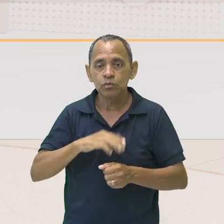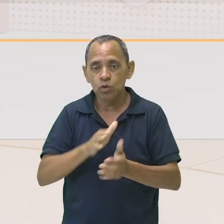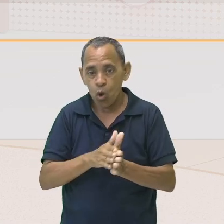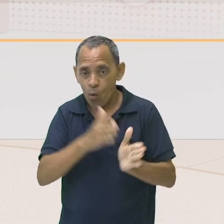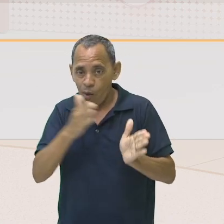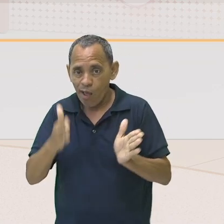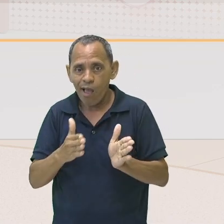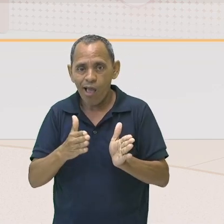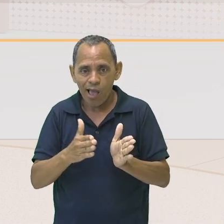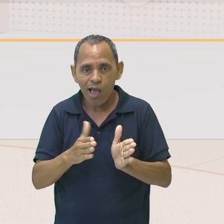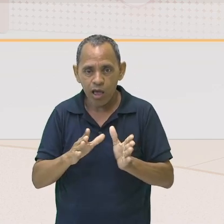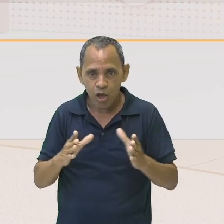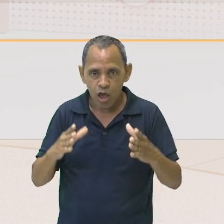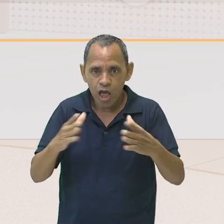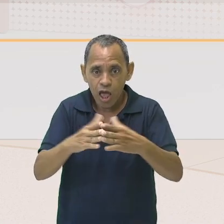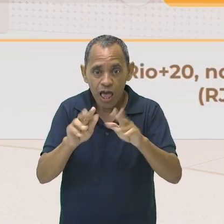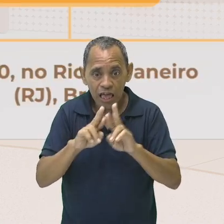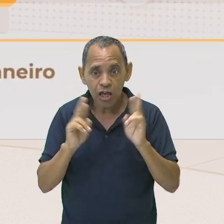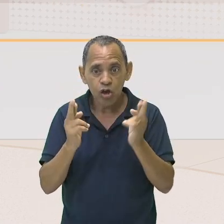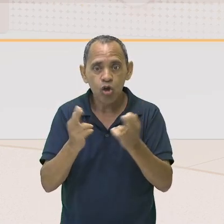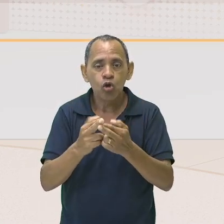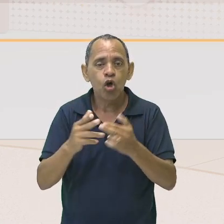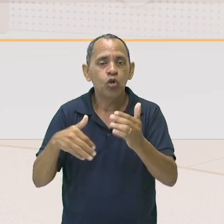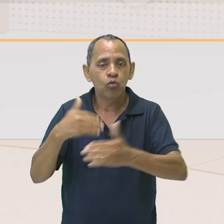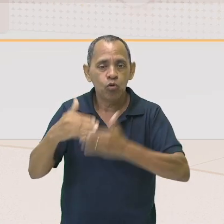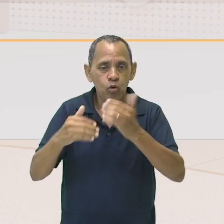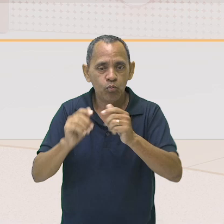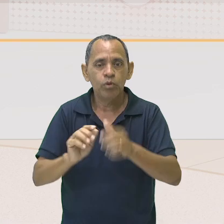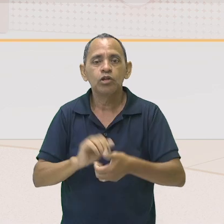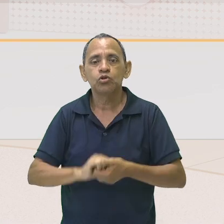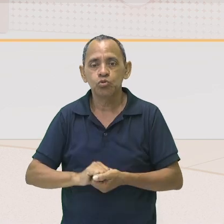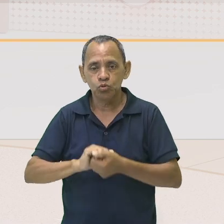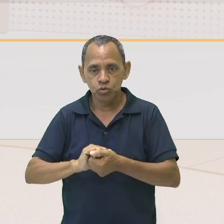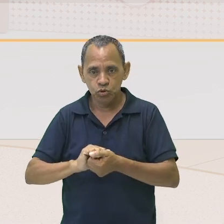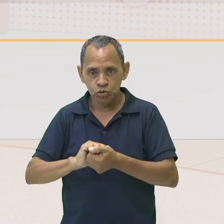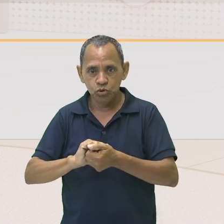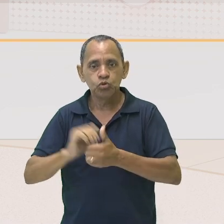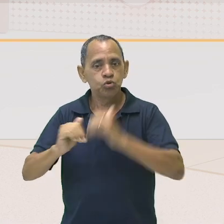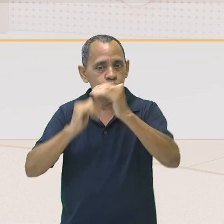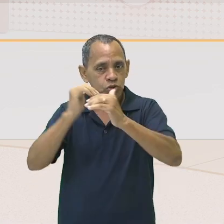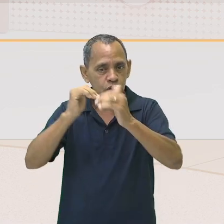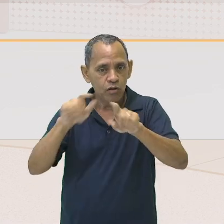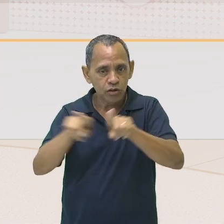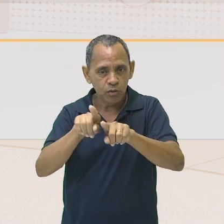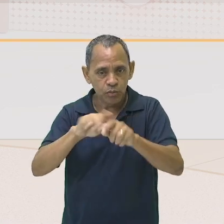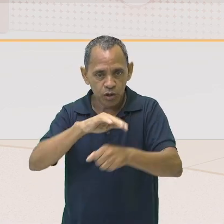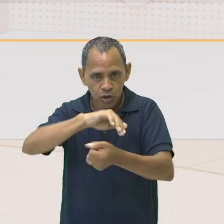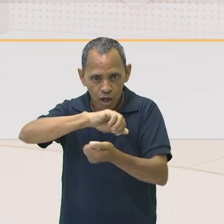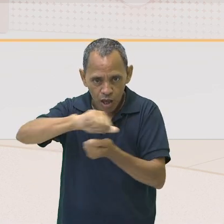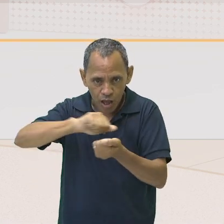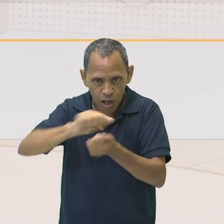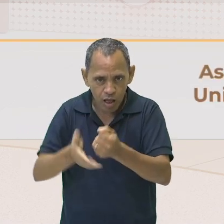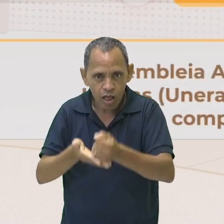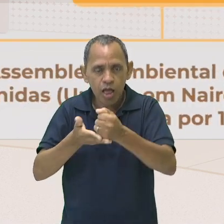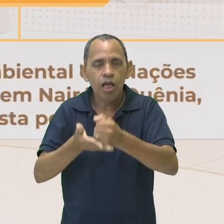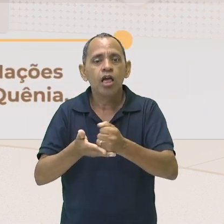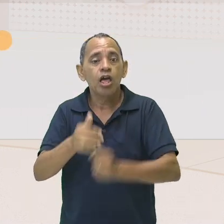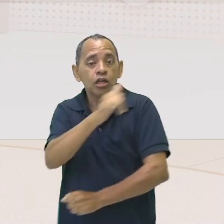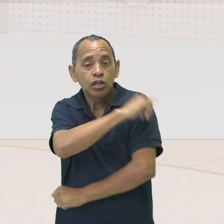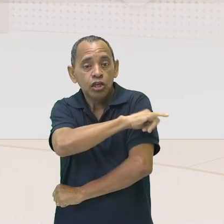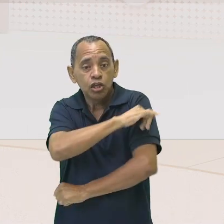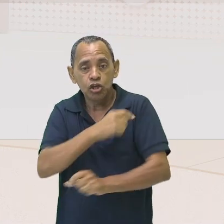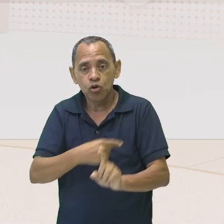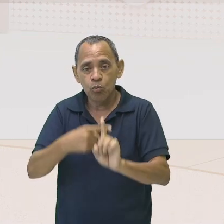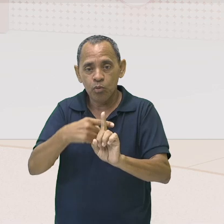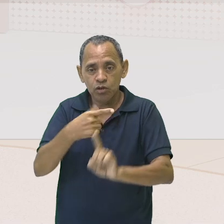posteriormente a Cúpula Mundial sobre o Desenvolvimento Sustentável. A gente tem também a Rio+20, a conferência volta